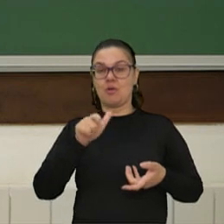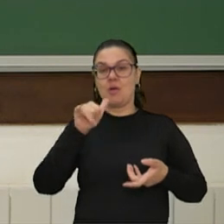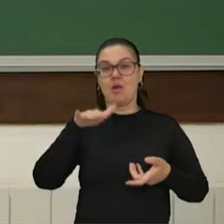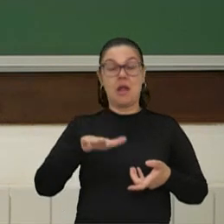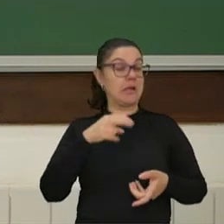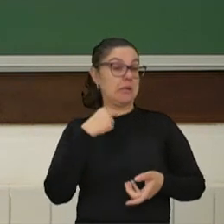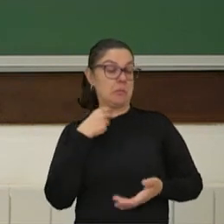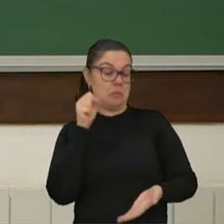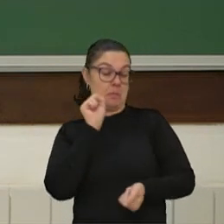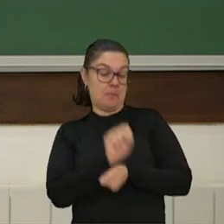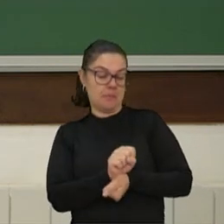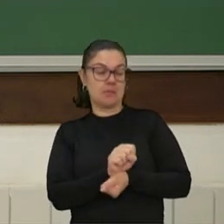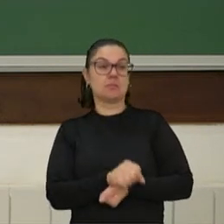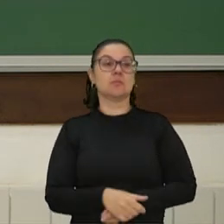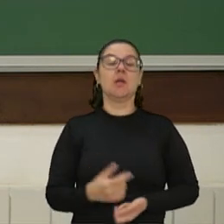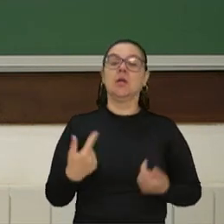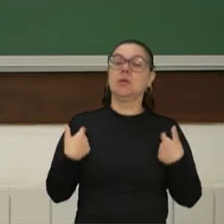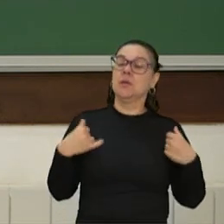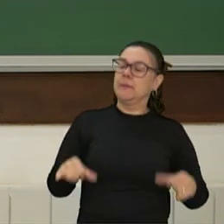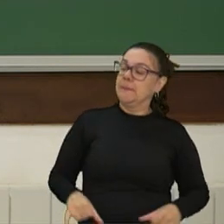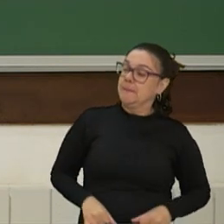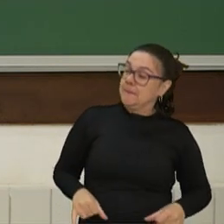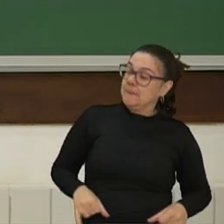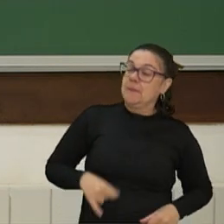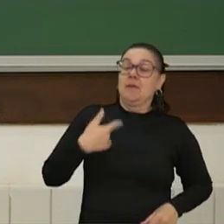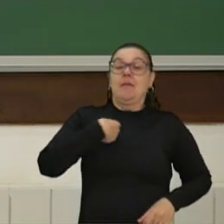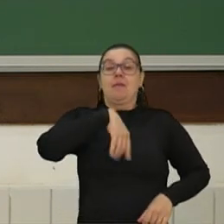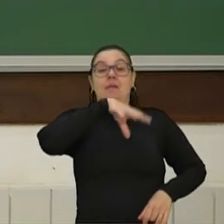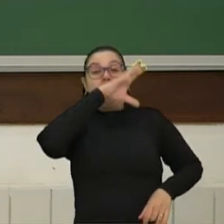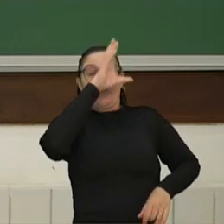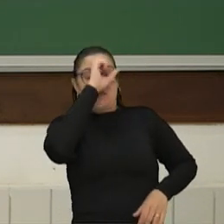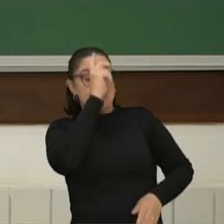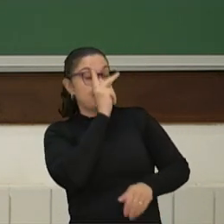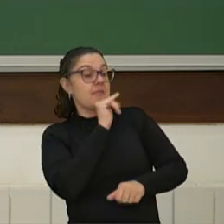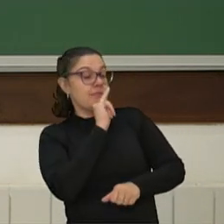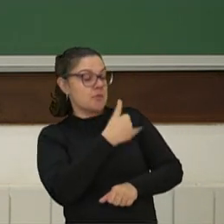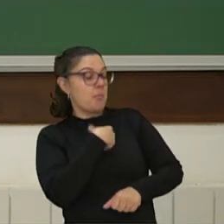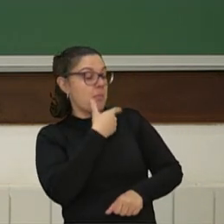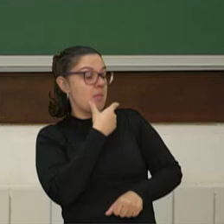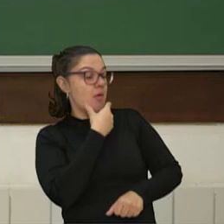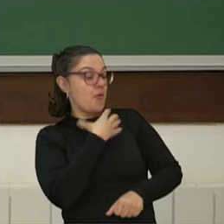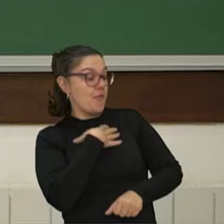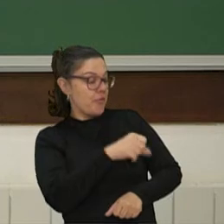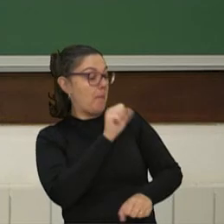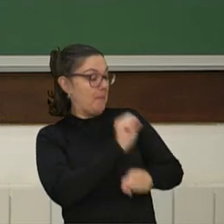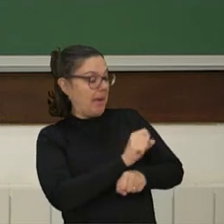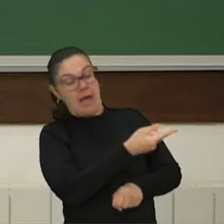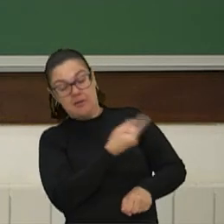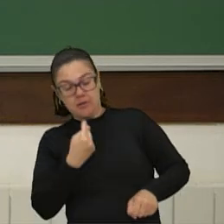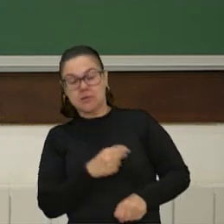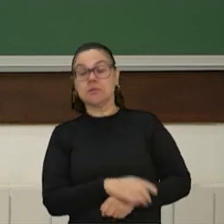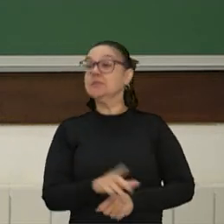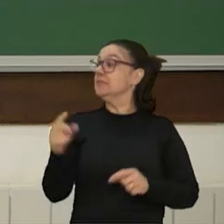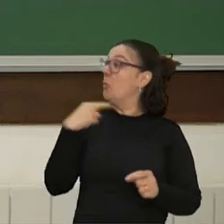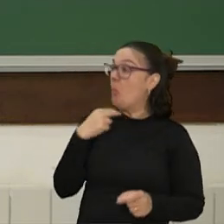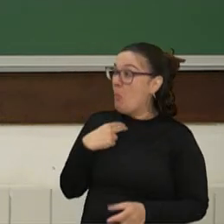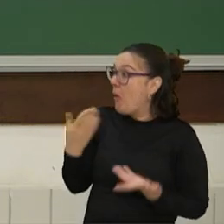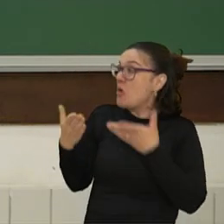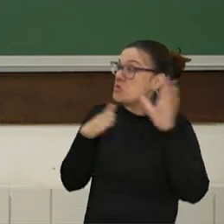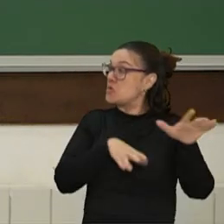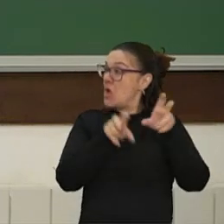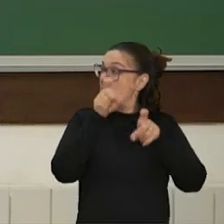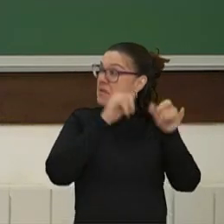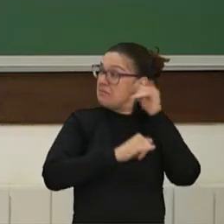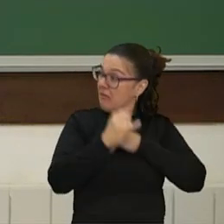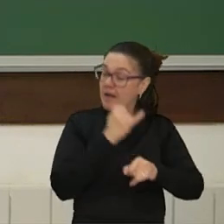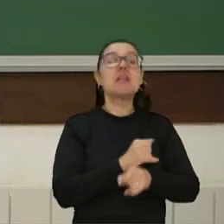ser pausados. Gente, eu sofri tanto para aprender isso. Eu sempre falava pro meu filho, dá pausa nesse jogo e vem me ajudar. Não posso, mãe, não